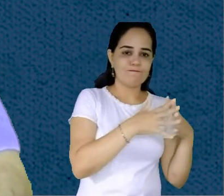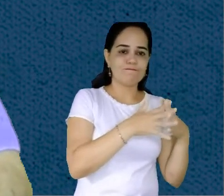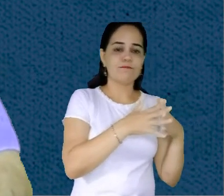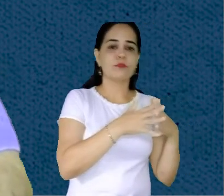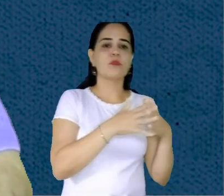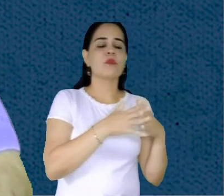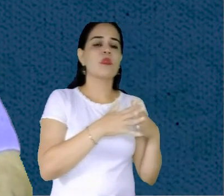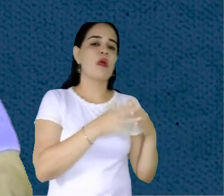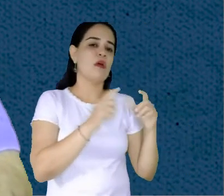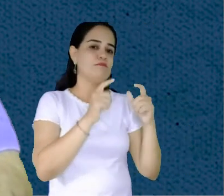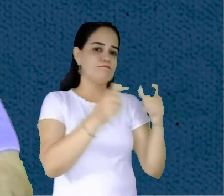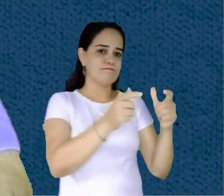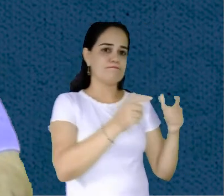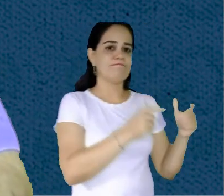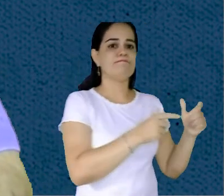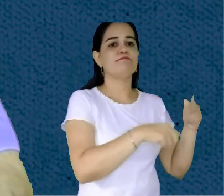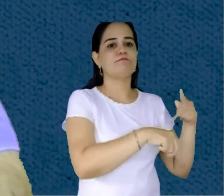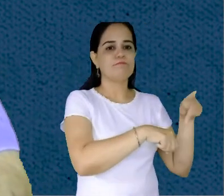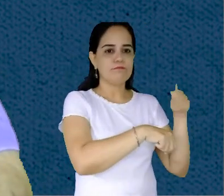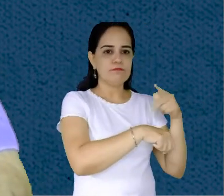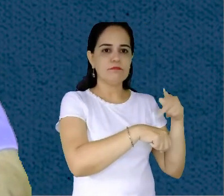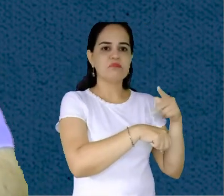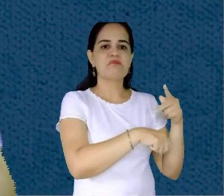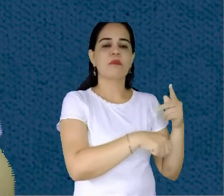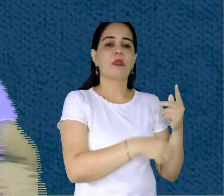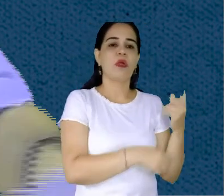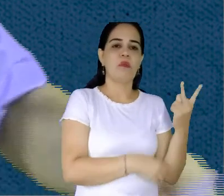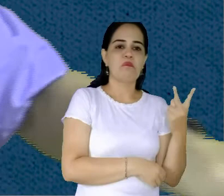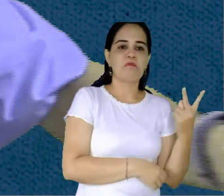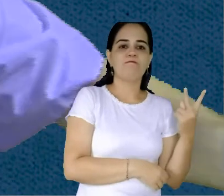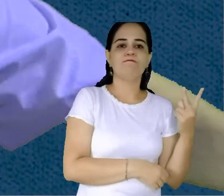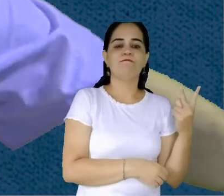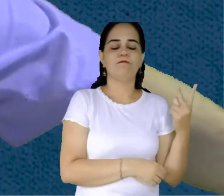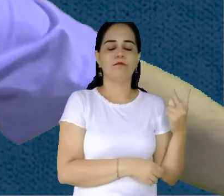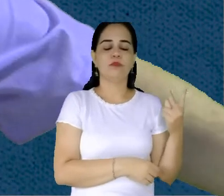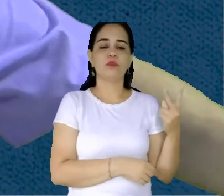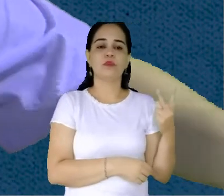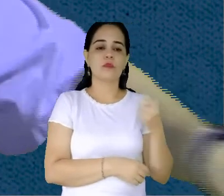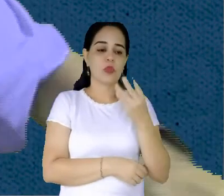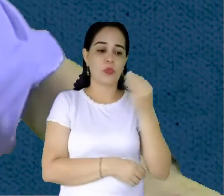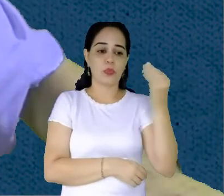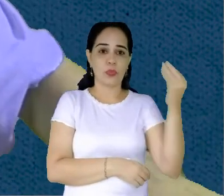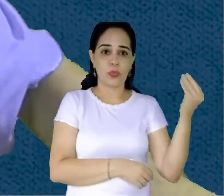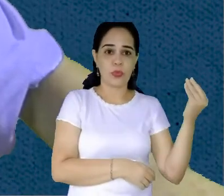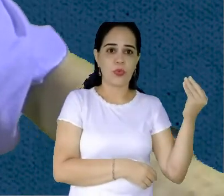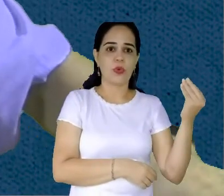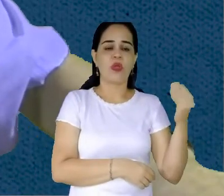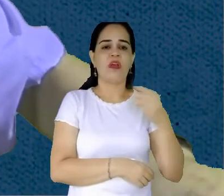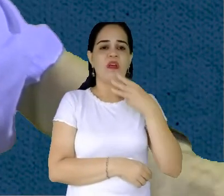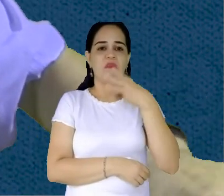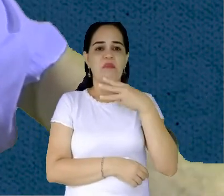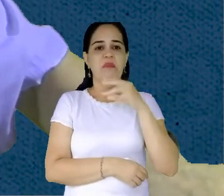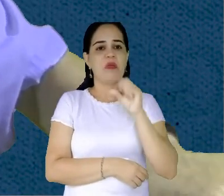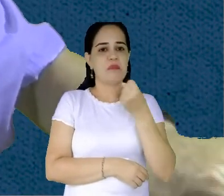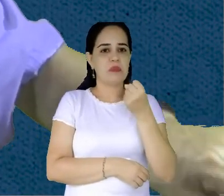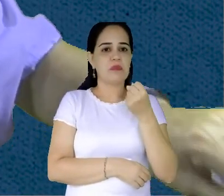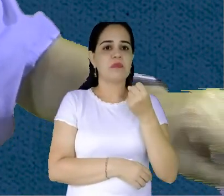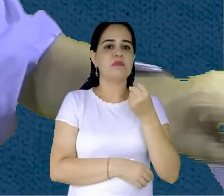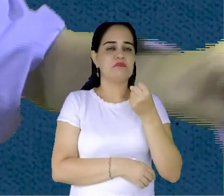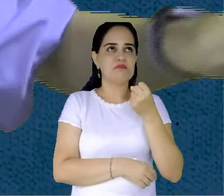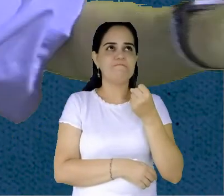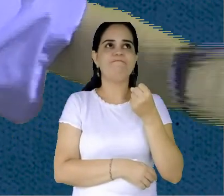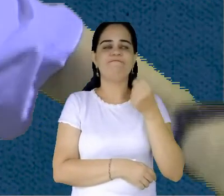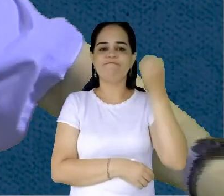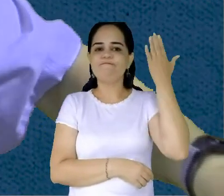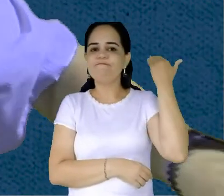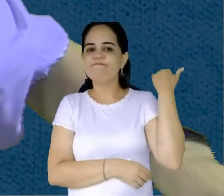vocês veem, já são 38 viagens apostólicas que o Papa realizou durante